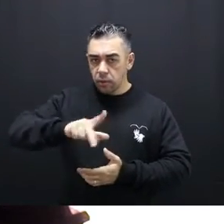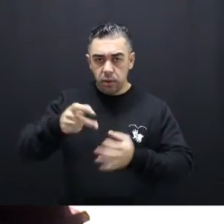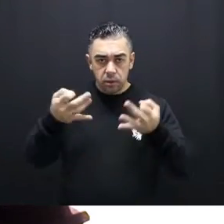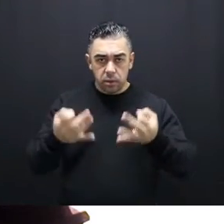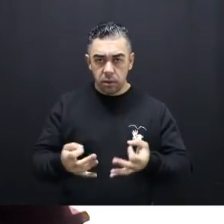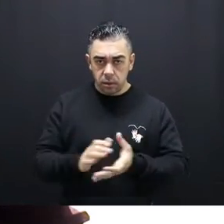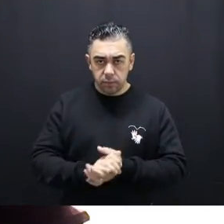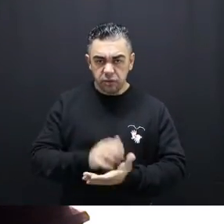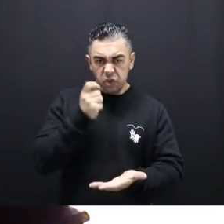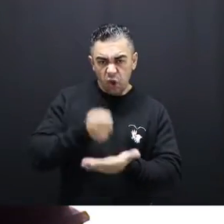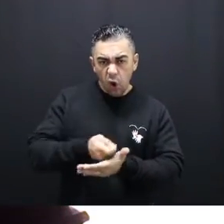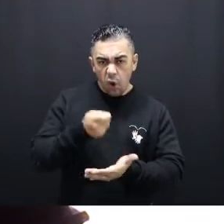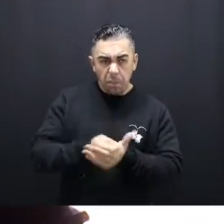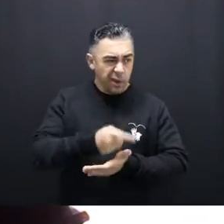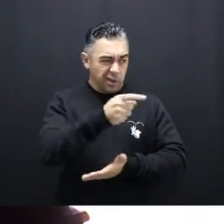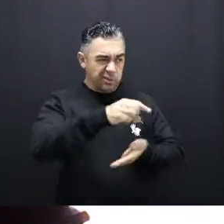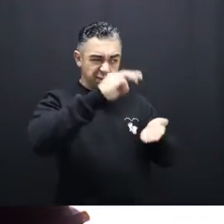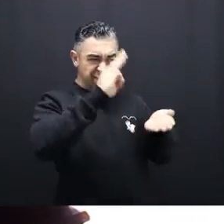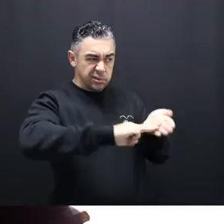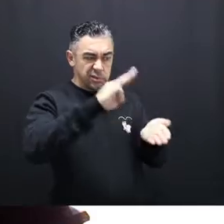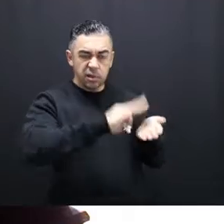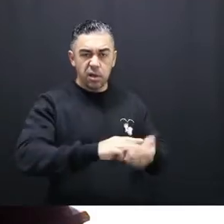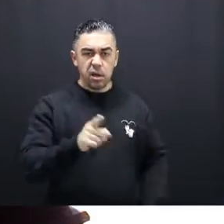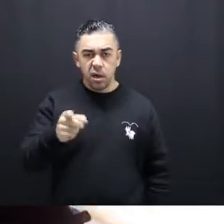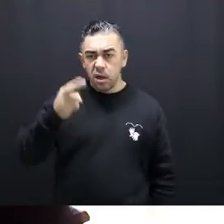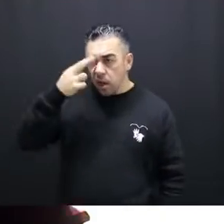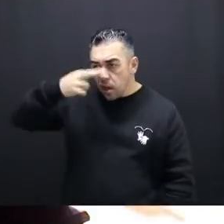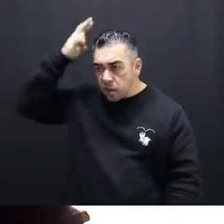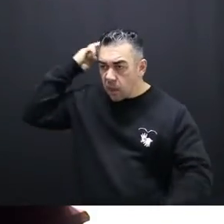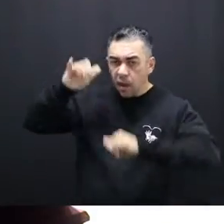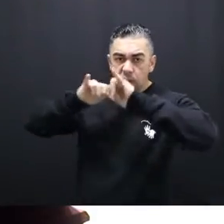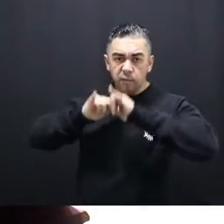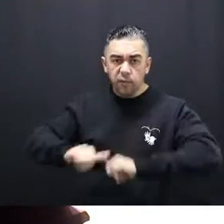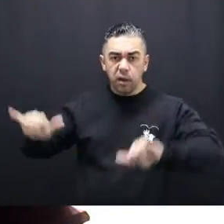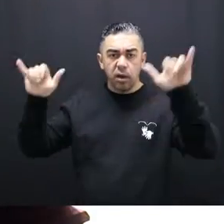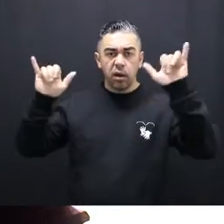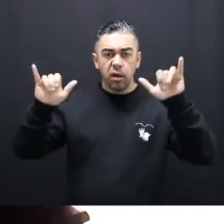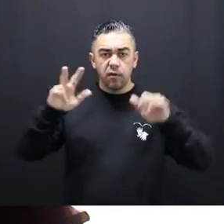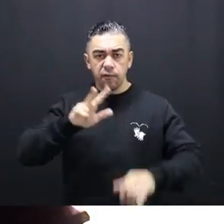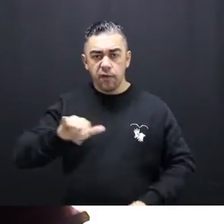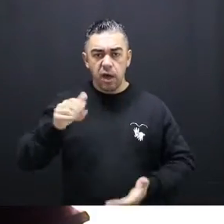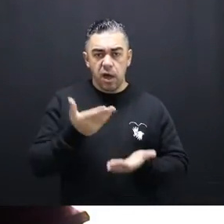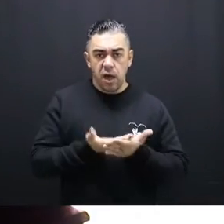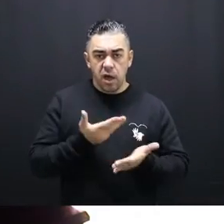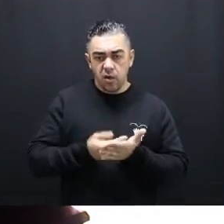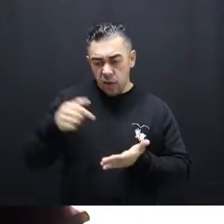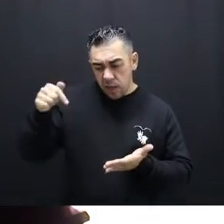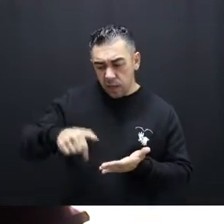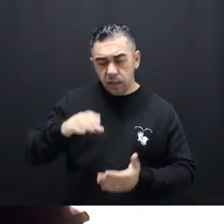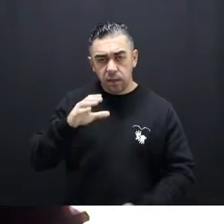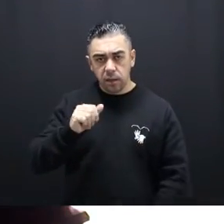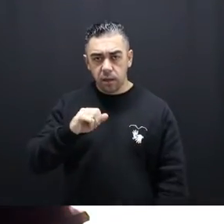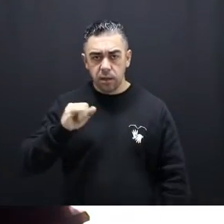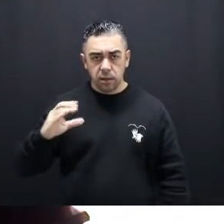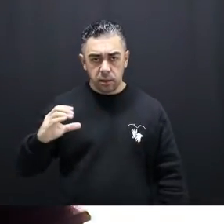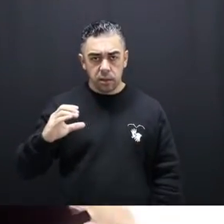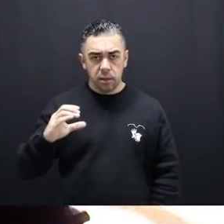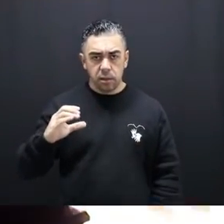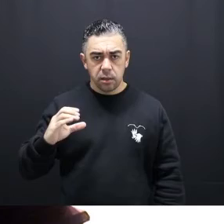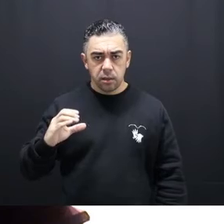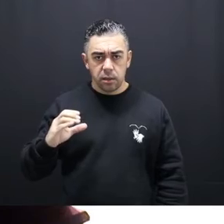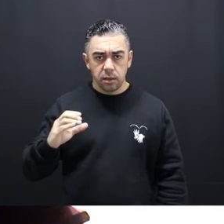cobrar o secretário não Renan divulgou um vídeo falando que vai ter umas aulas aqui no Caique e